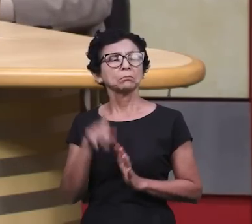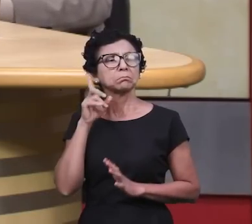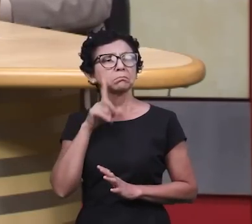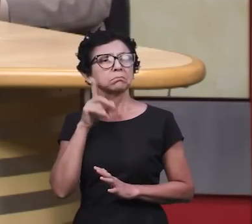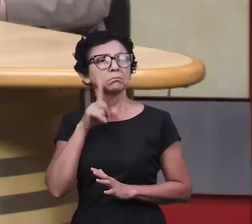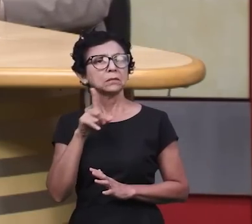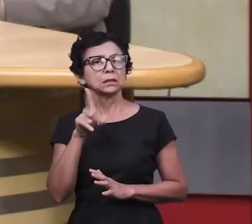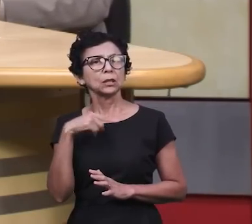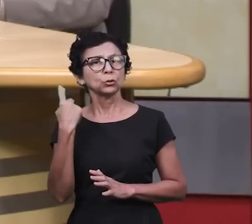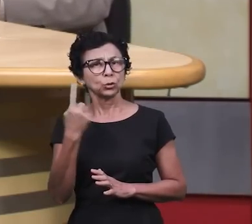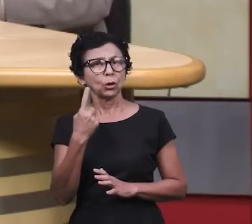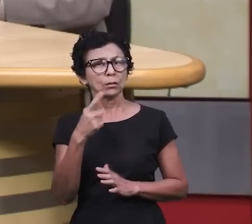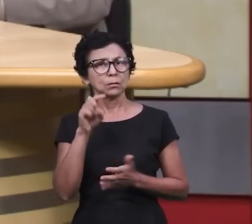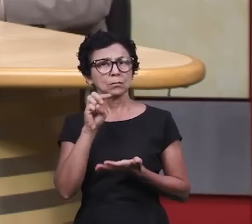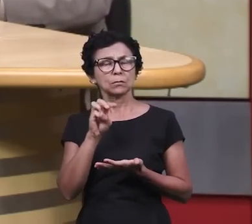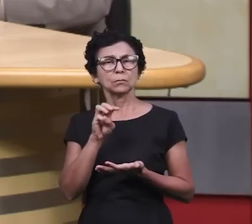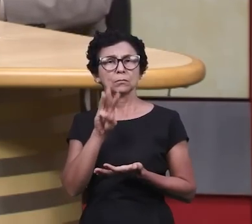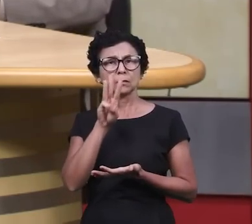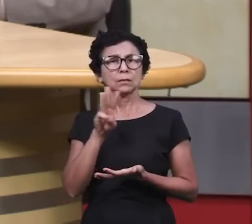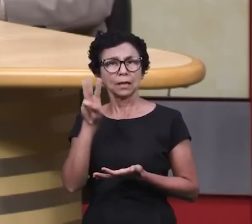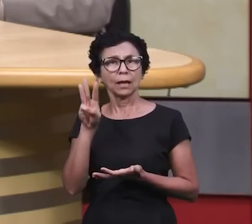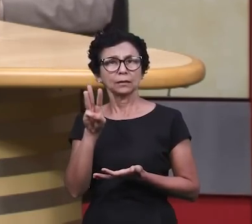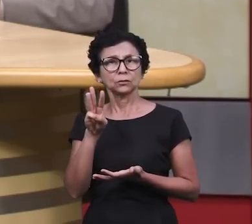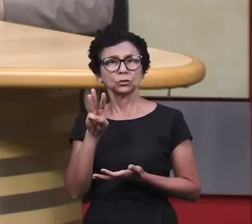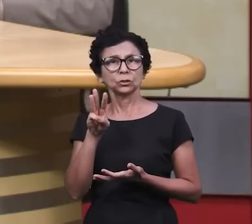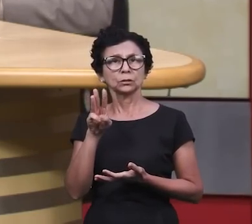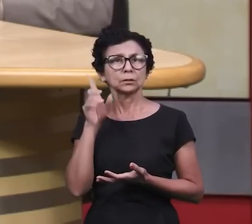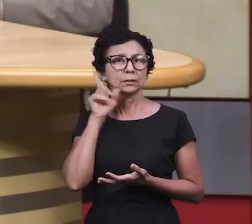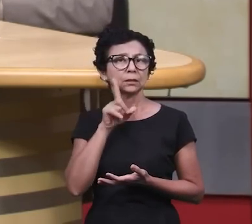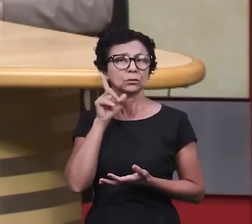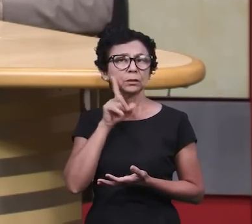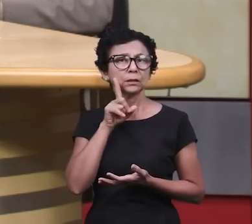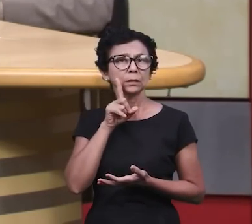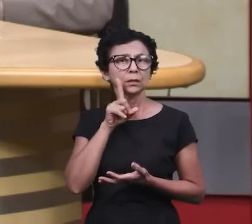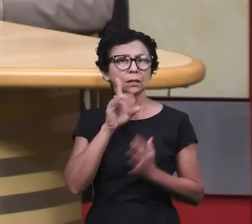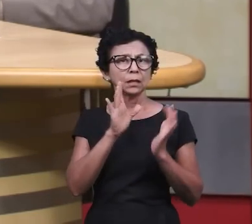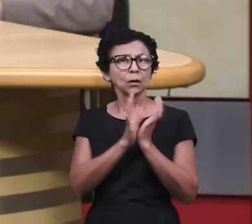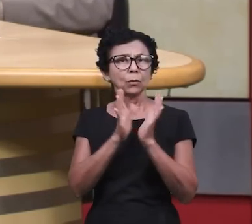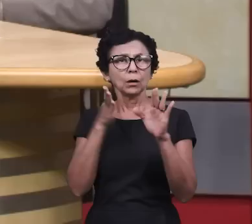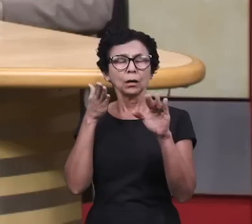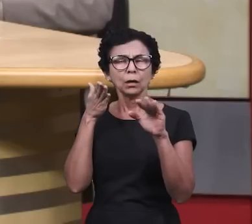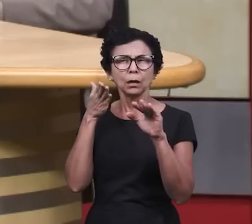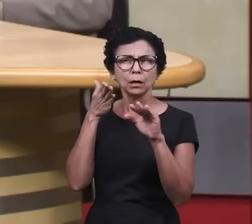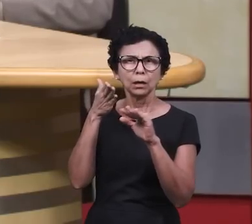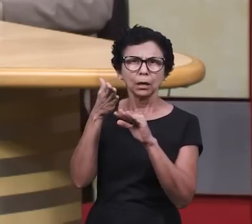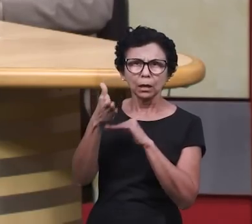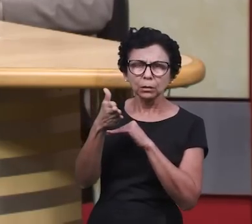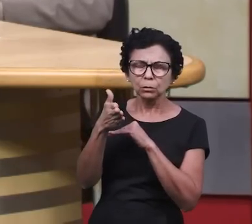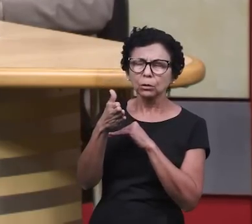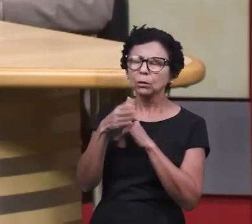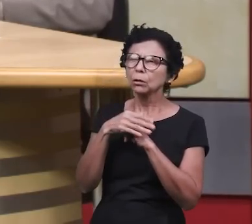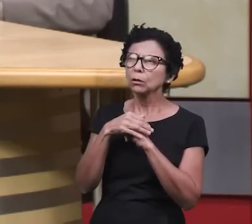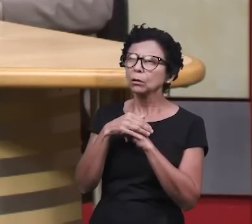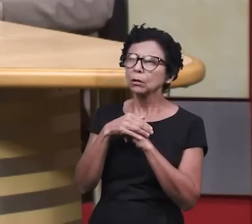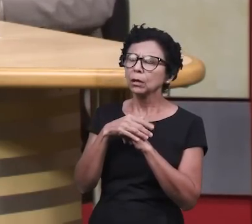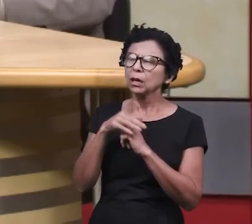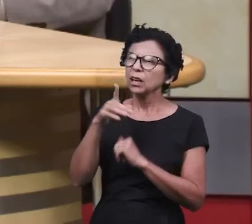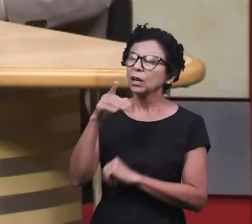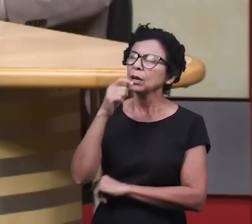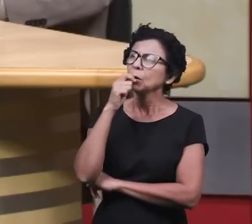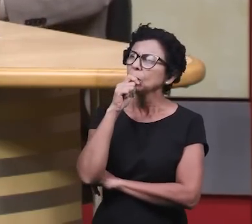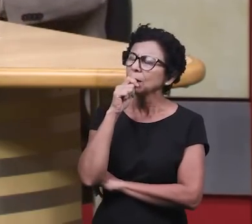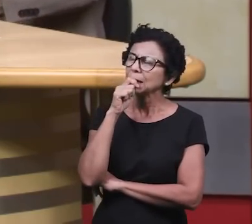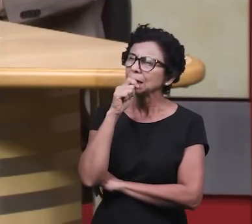Unidos, que era o nosso site lá. Quando eles entraram nesse site, se comunicaram com os irmãos, mas não,